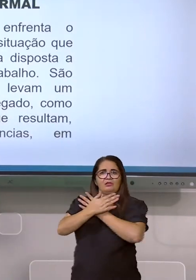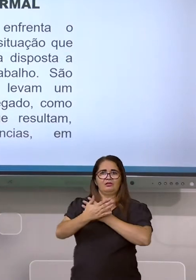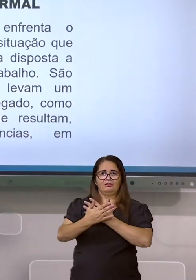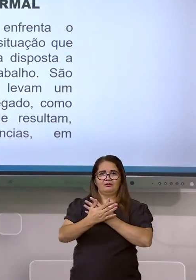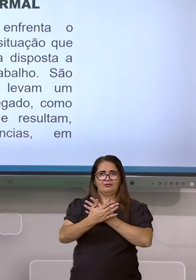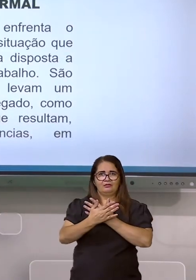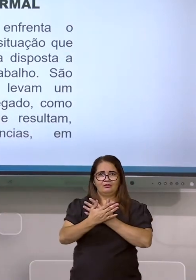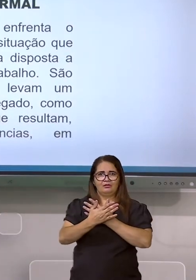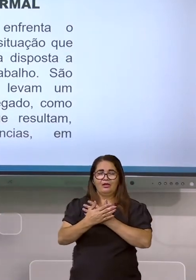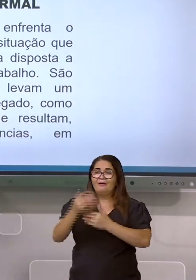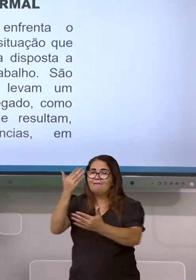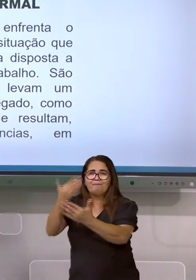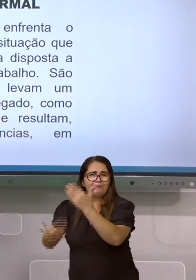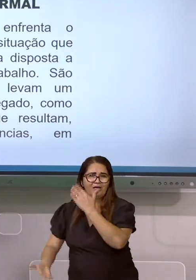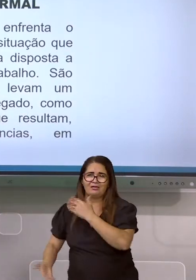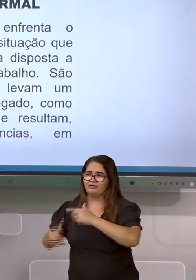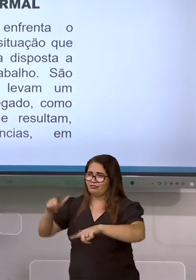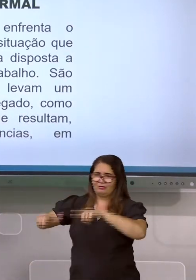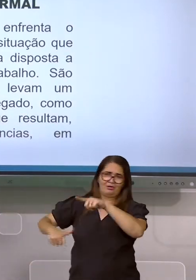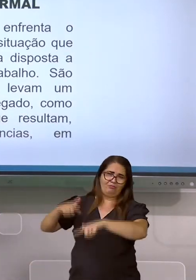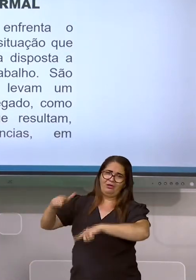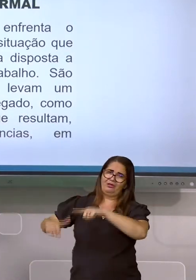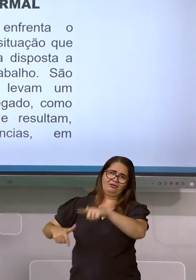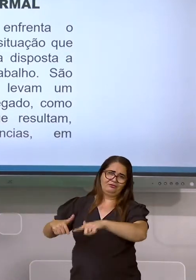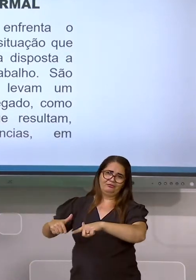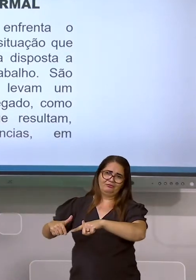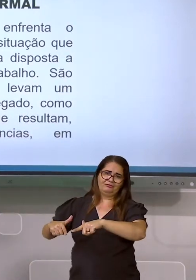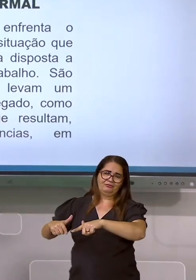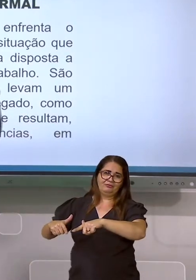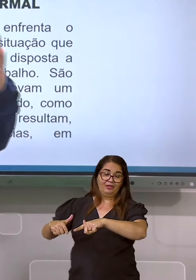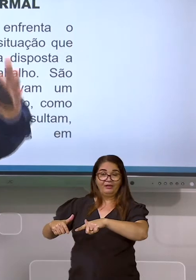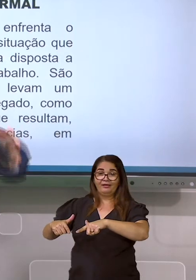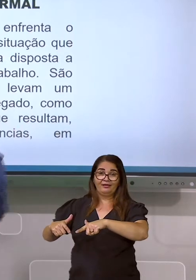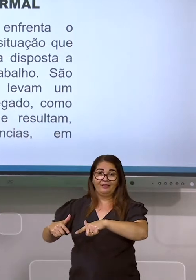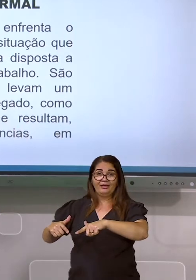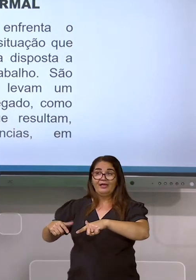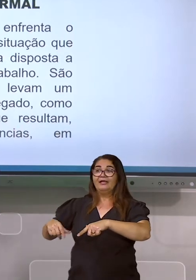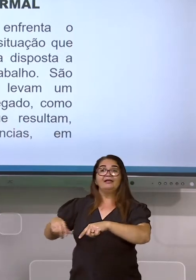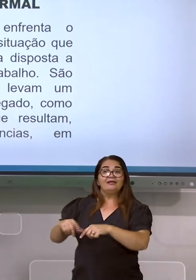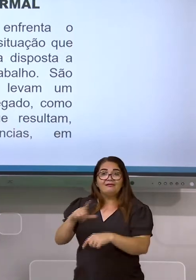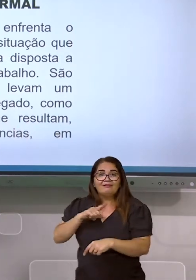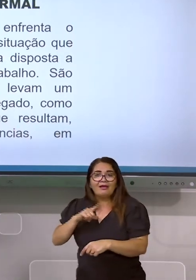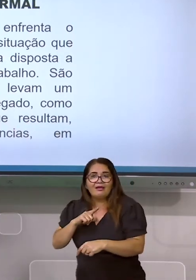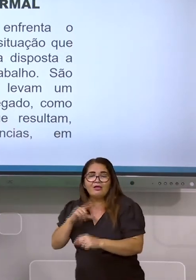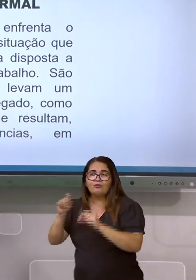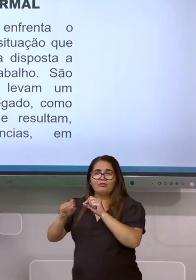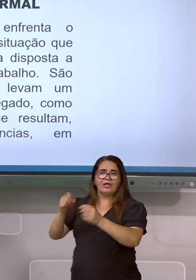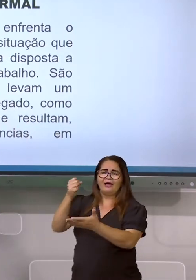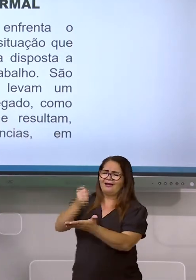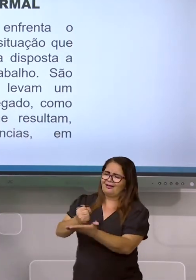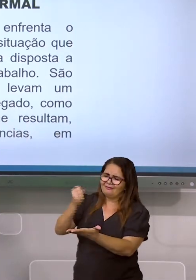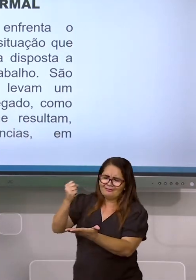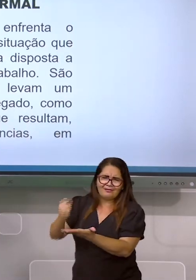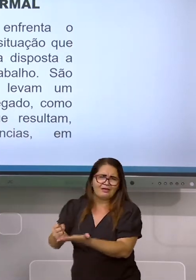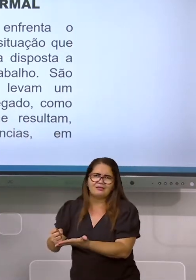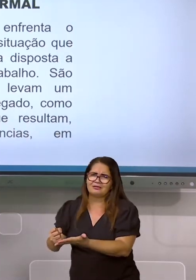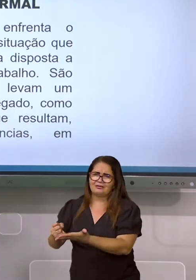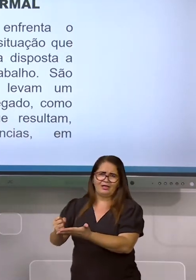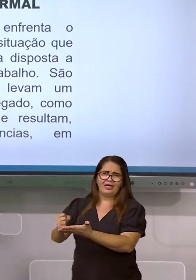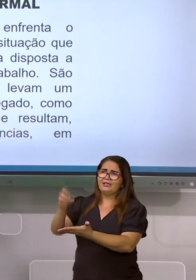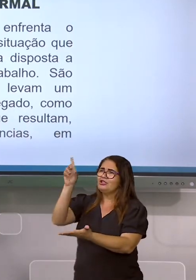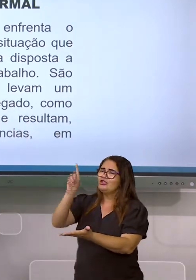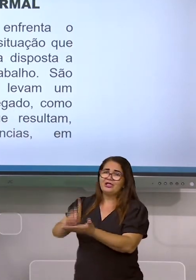Muitas das vezes a pessoa perde o seu emprego, que tem todas as garantias, e o mercado está